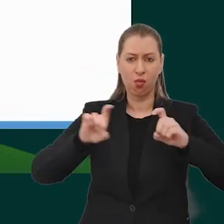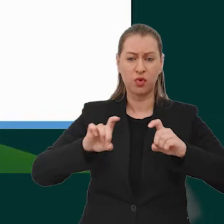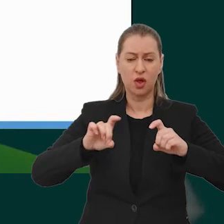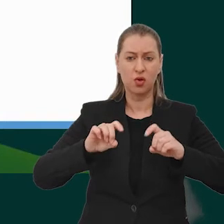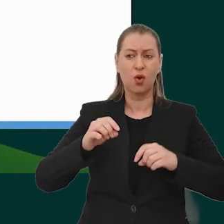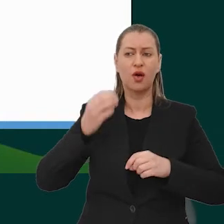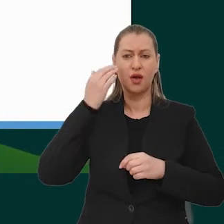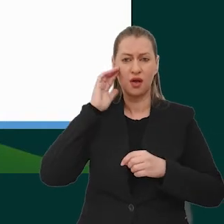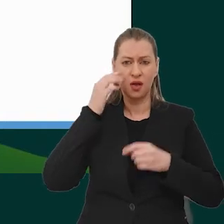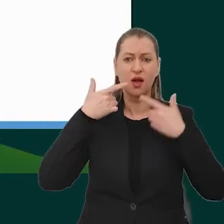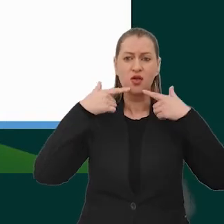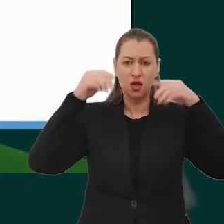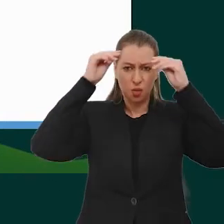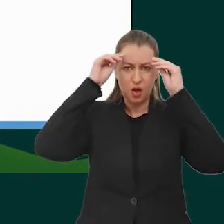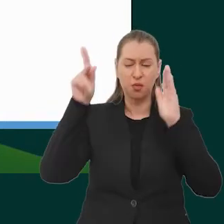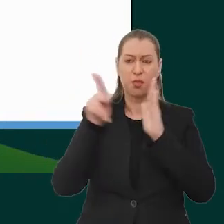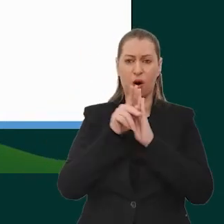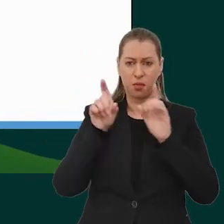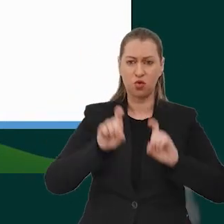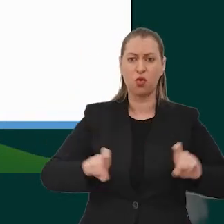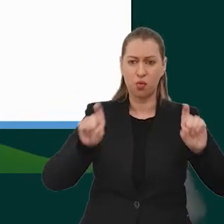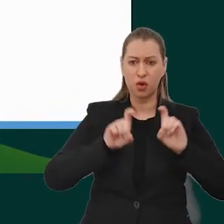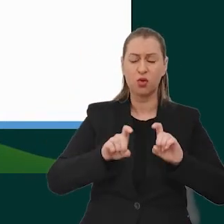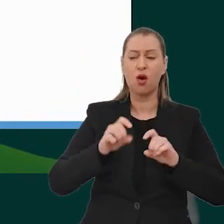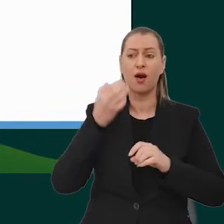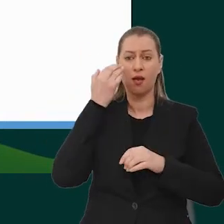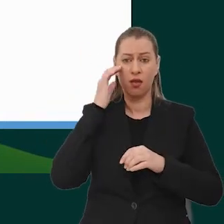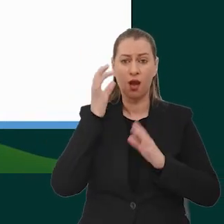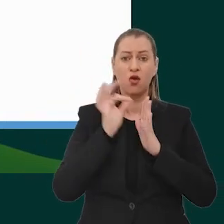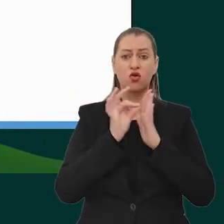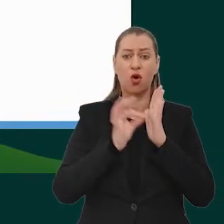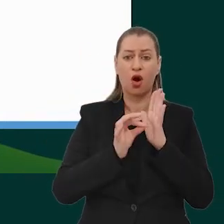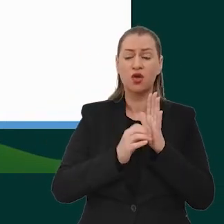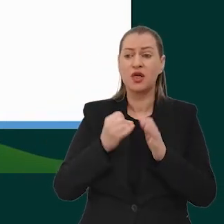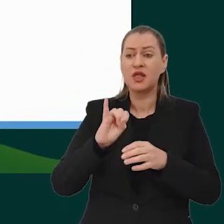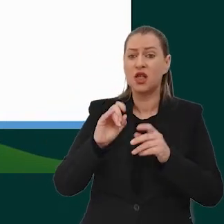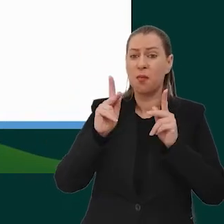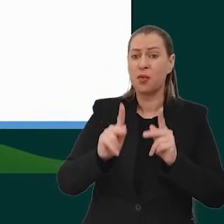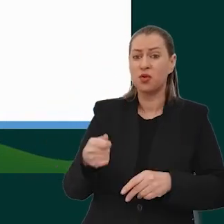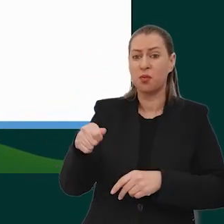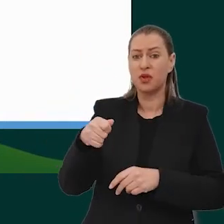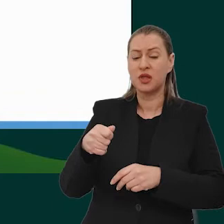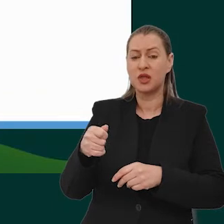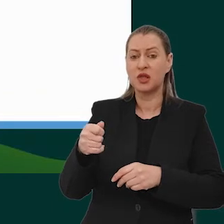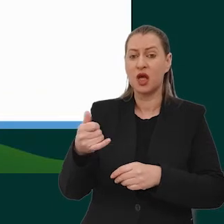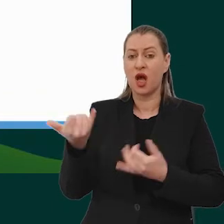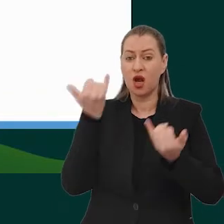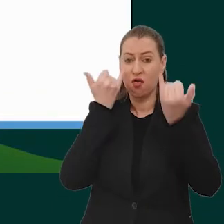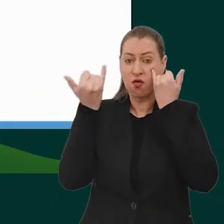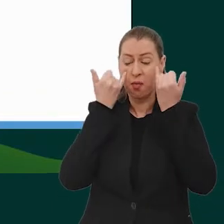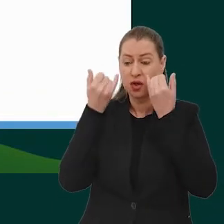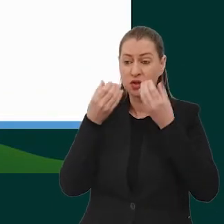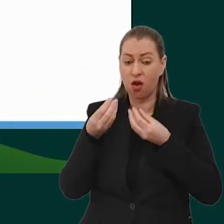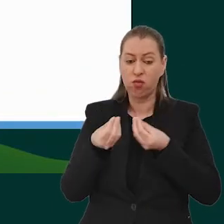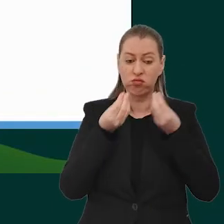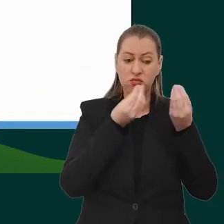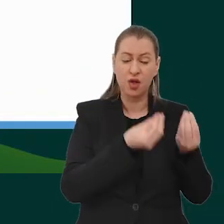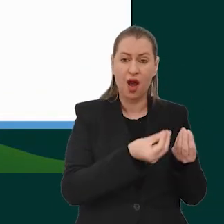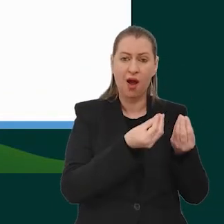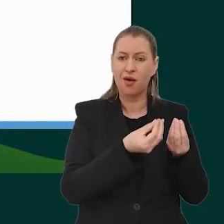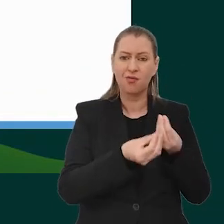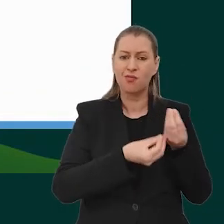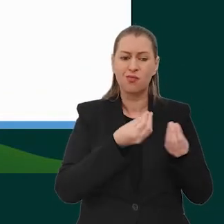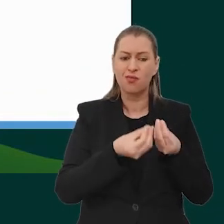próprio computador, ele vai entender ali os códigos, mas quando alguém precisa receber essa informação, tem que ter um conjunto